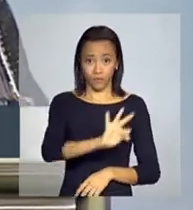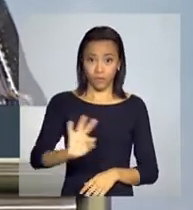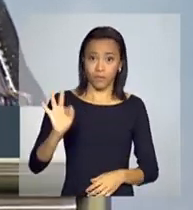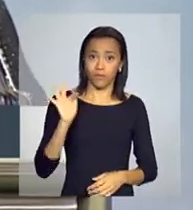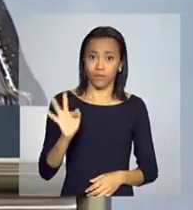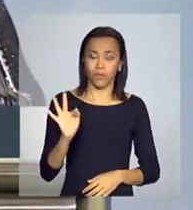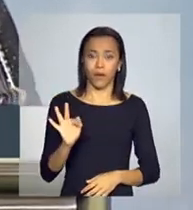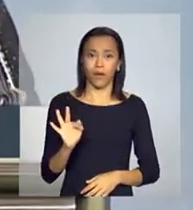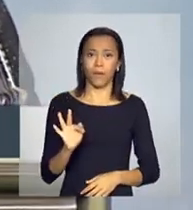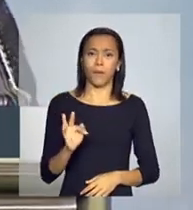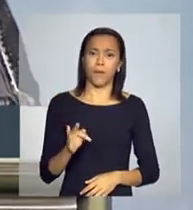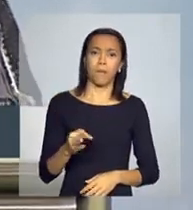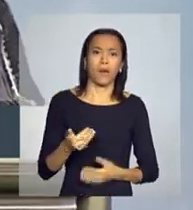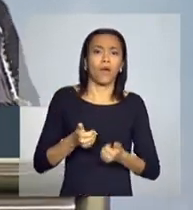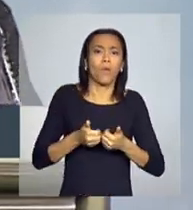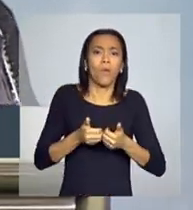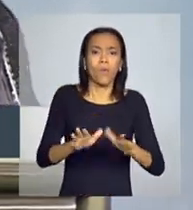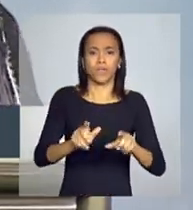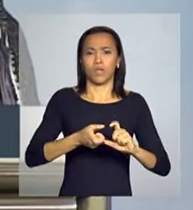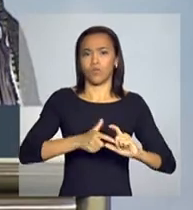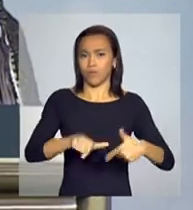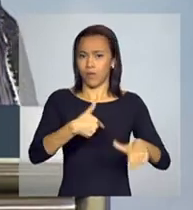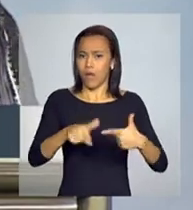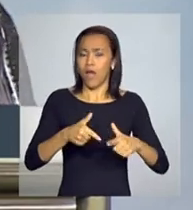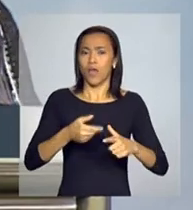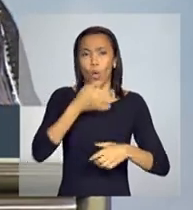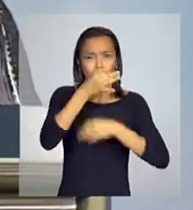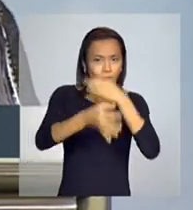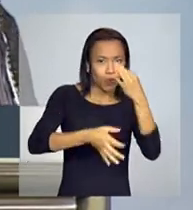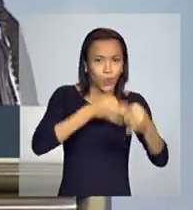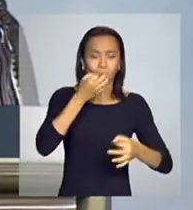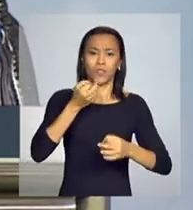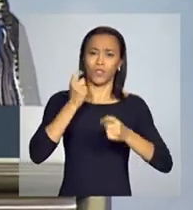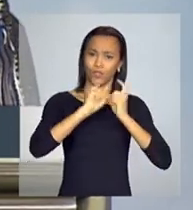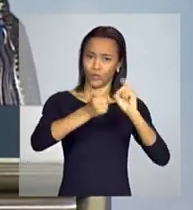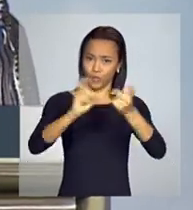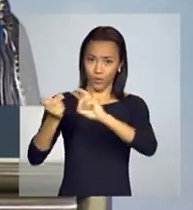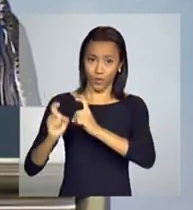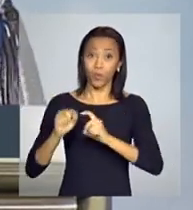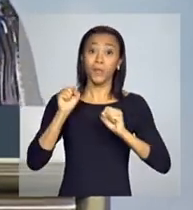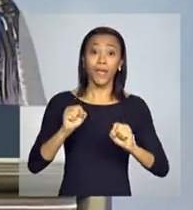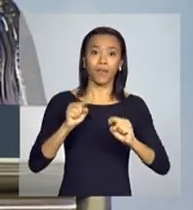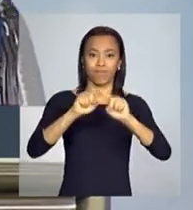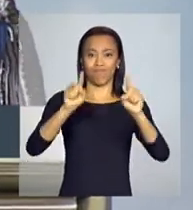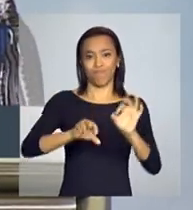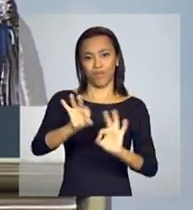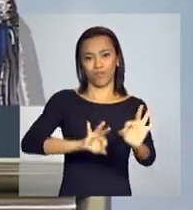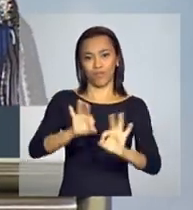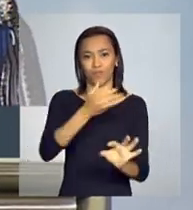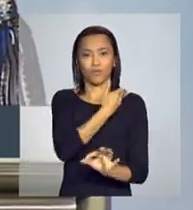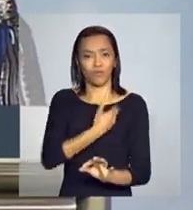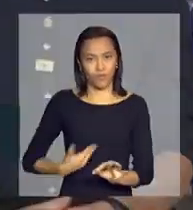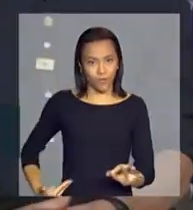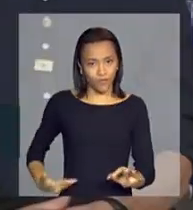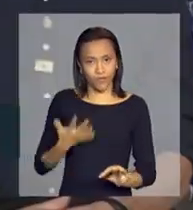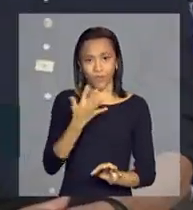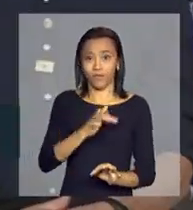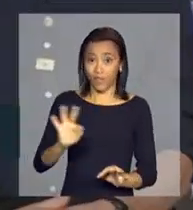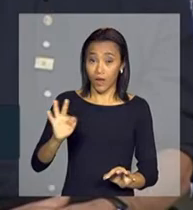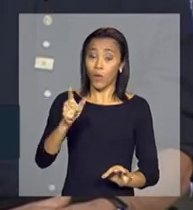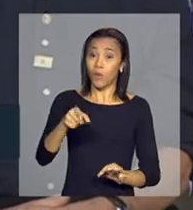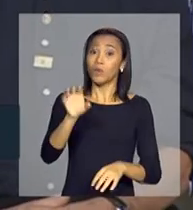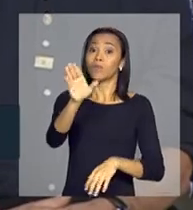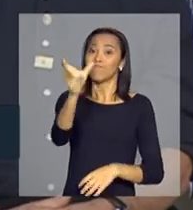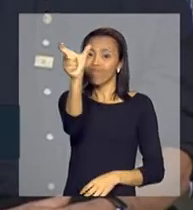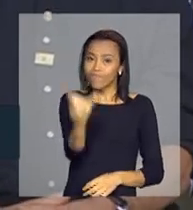ao encaminhar, discutir, sugerir projetos do governo. Senador Fernando Collor de